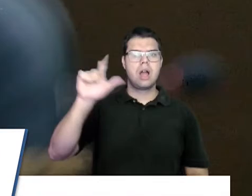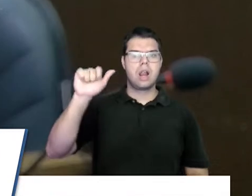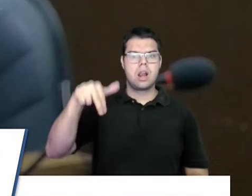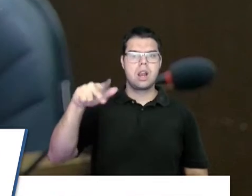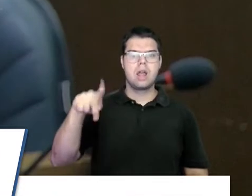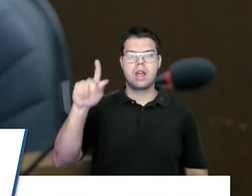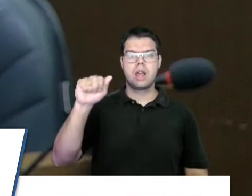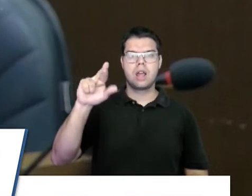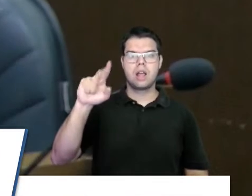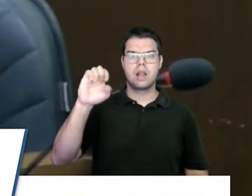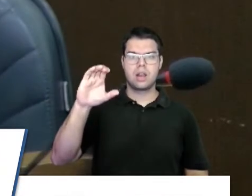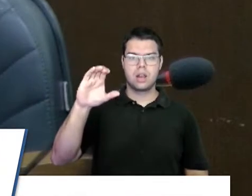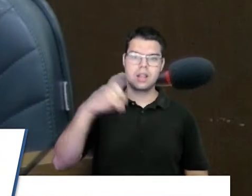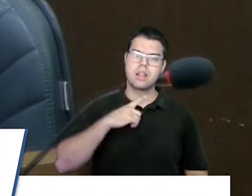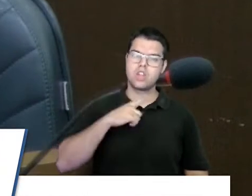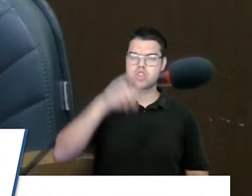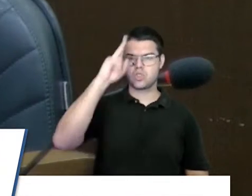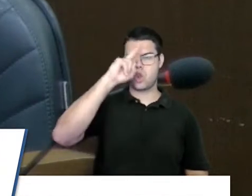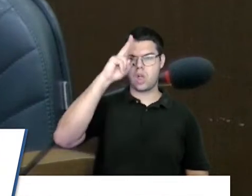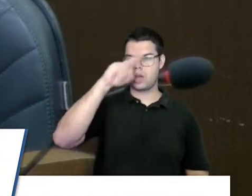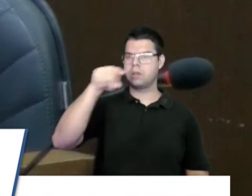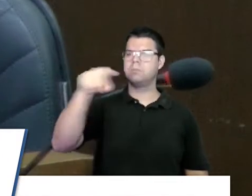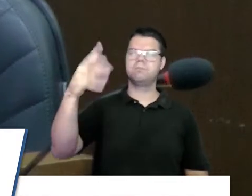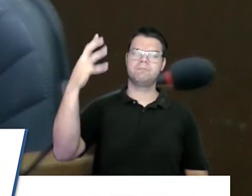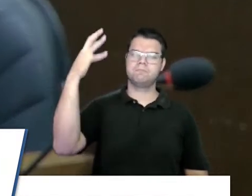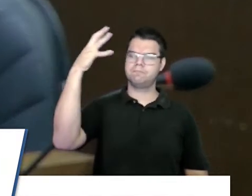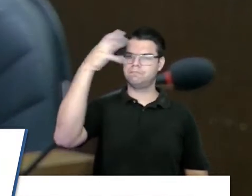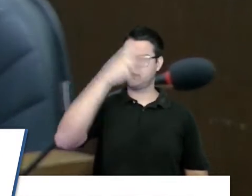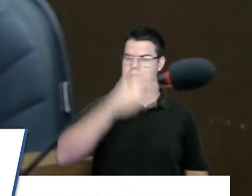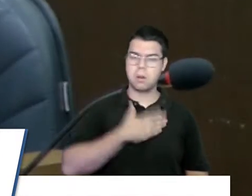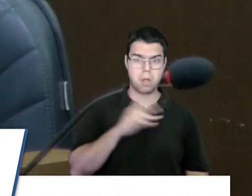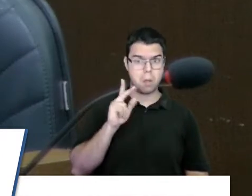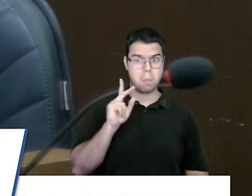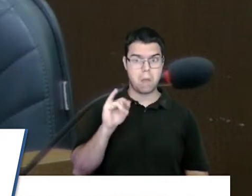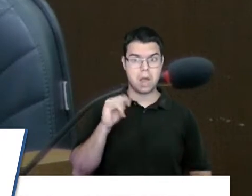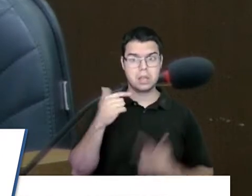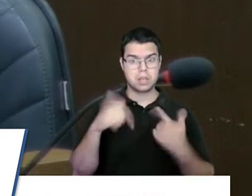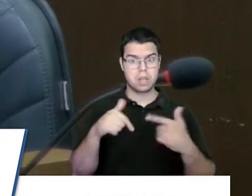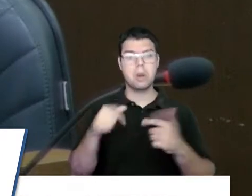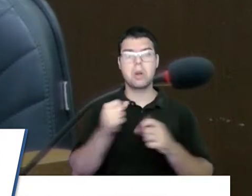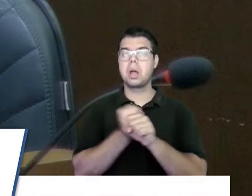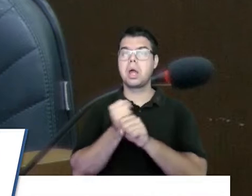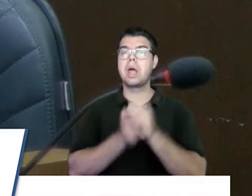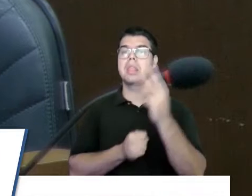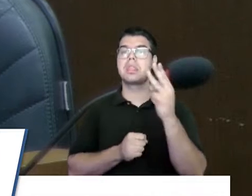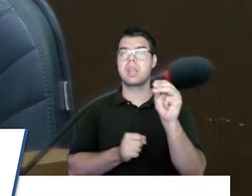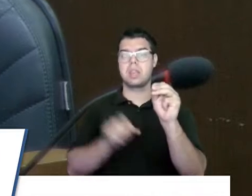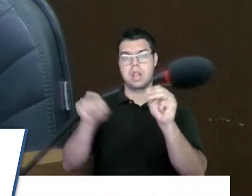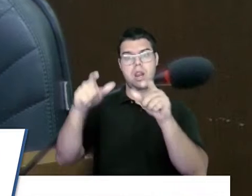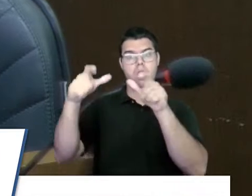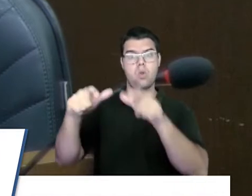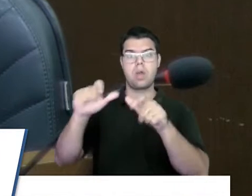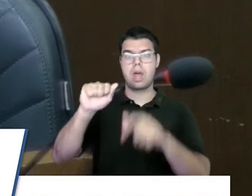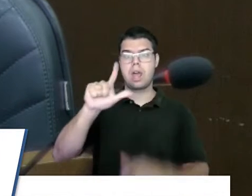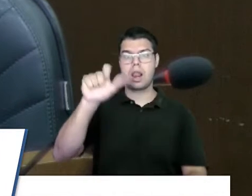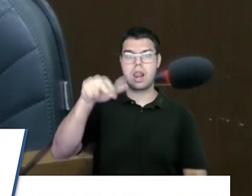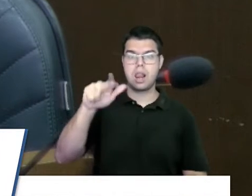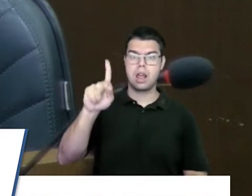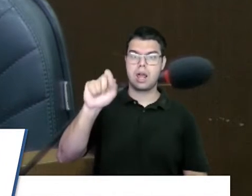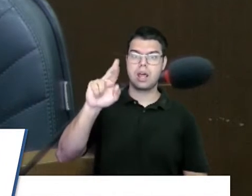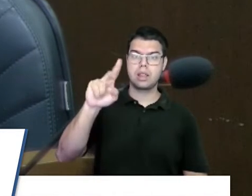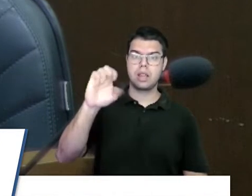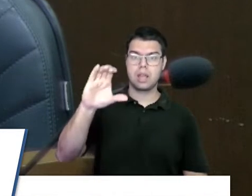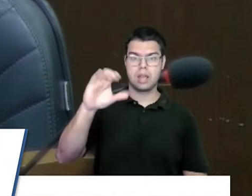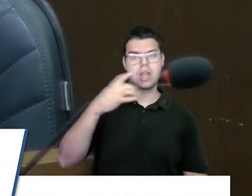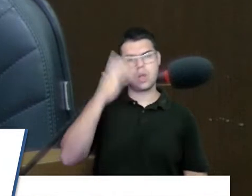uma história muito pessoal com o Allan Kardec, meu pai trabalhou durante 30 anos no Allan Kardec. Acho que a postura da